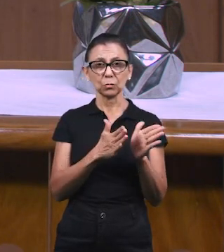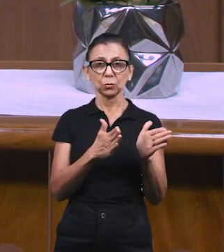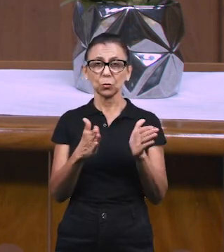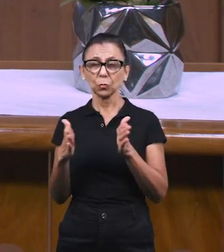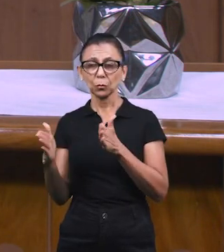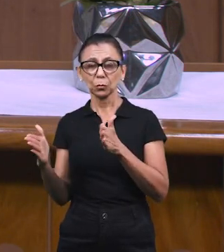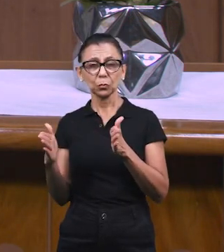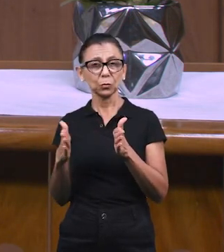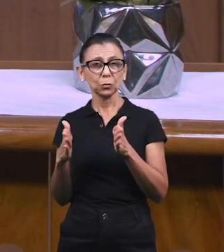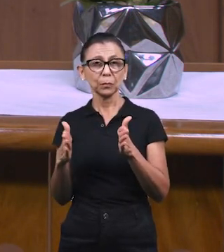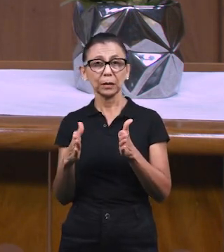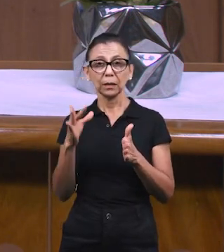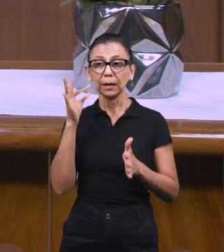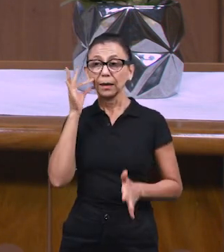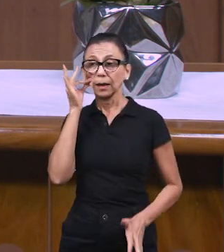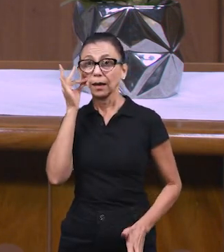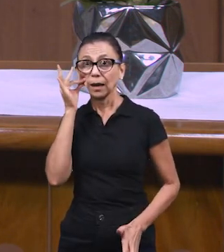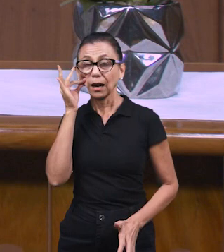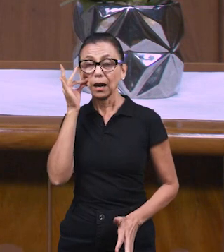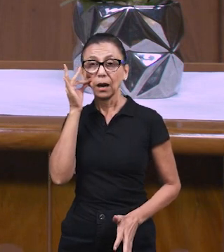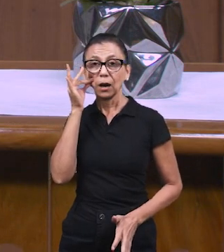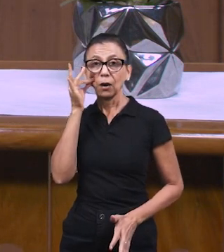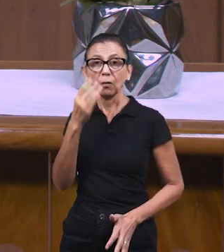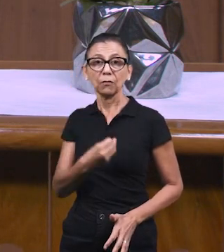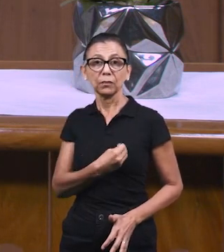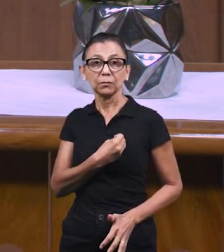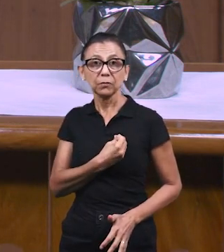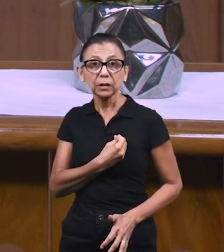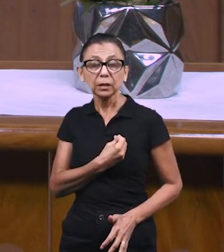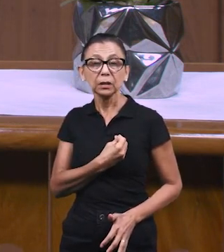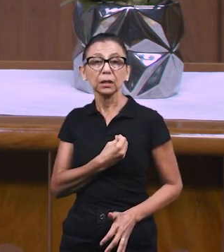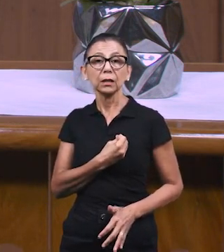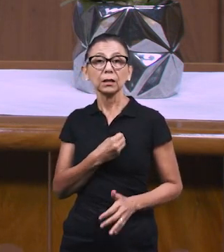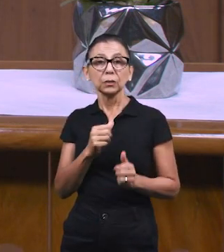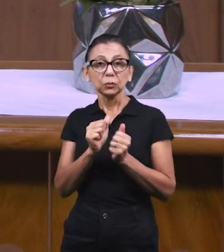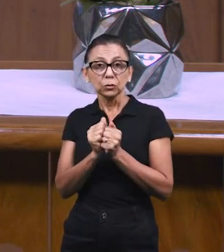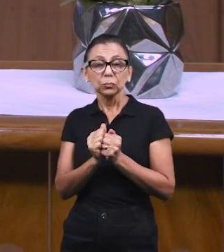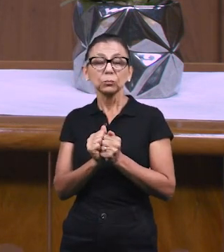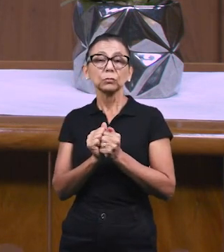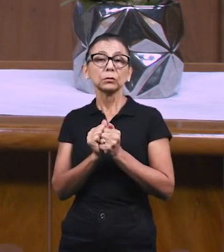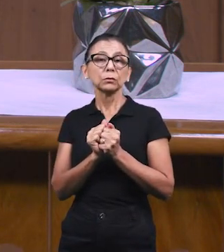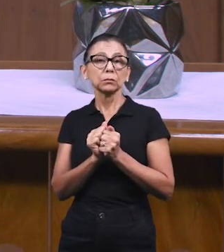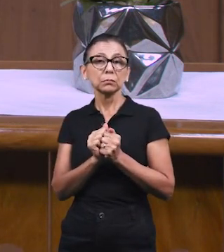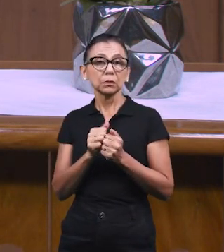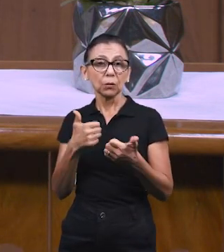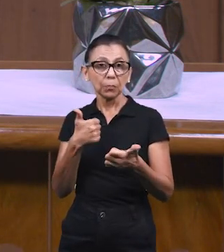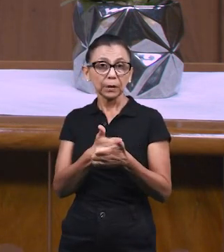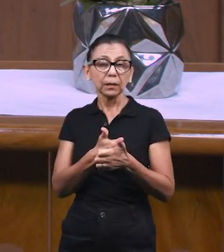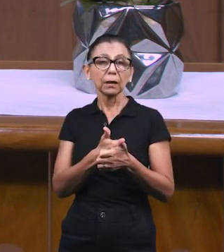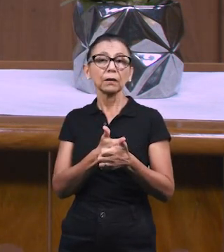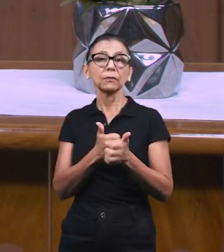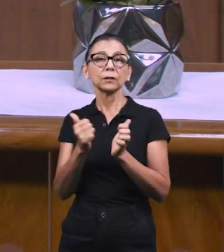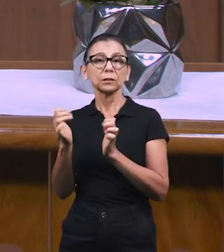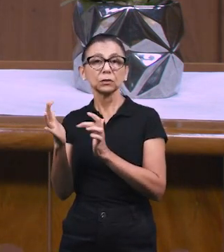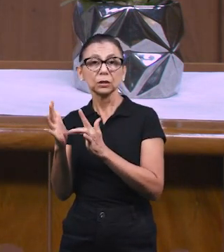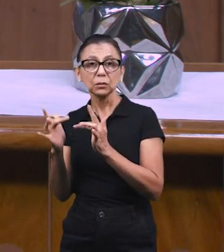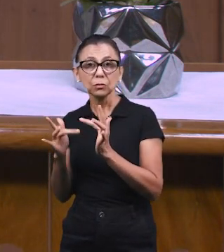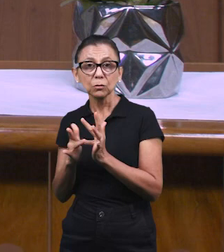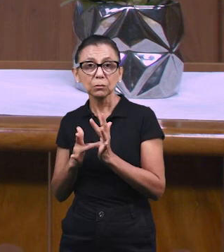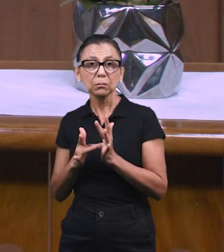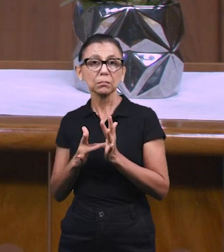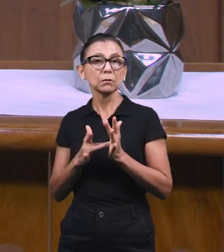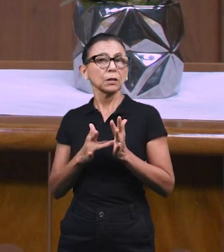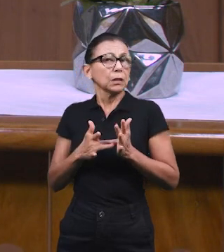conhecido a ele pessoalmente, naquele momento, Jesus, que já havia ressuscitado dentre os mortos, se